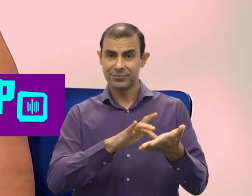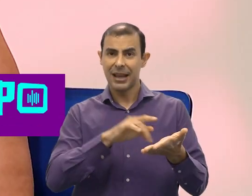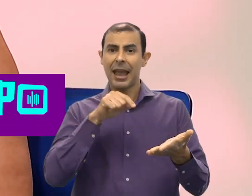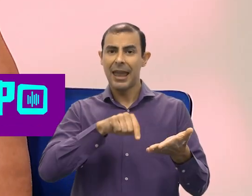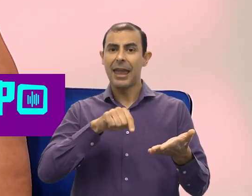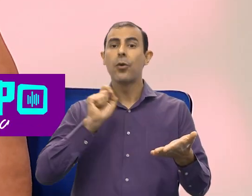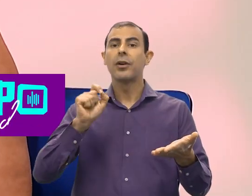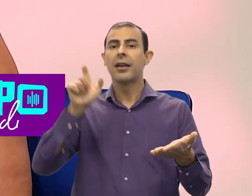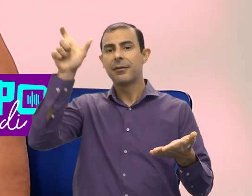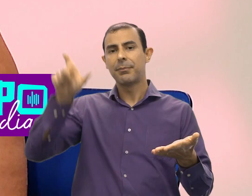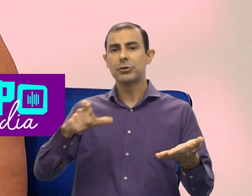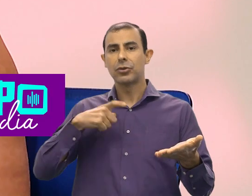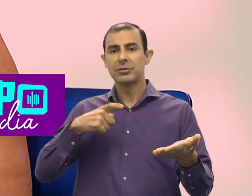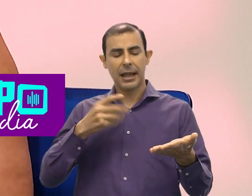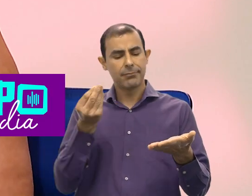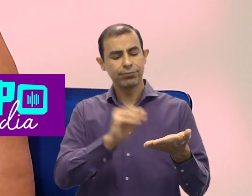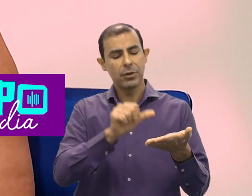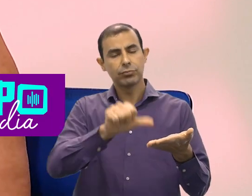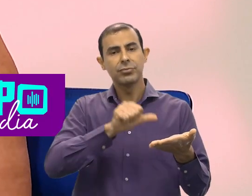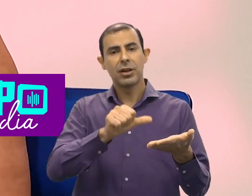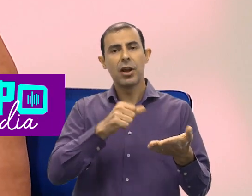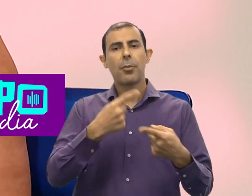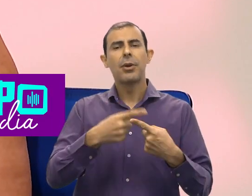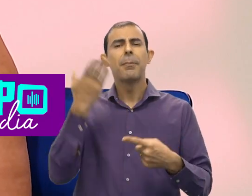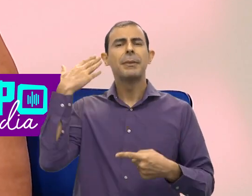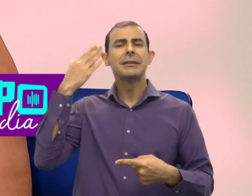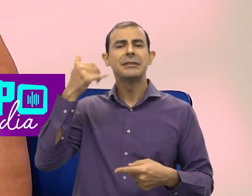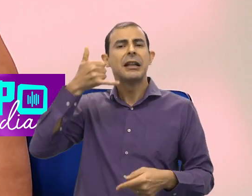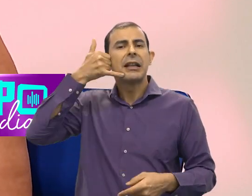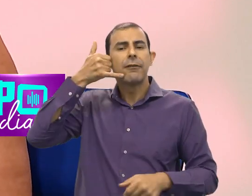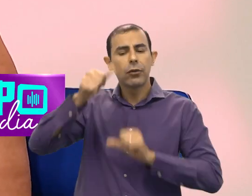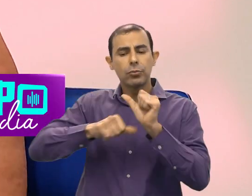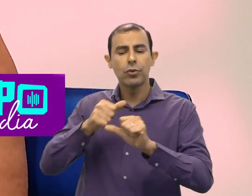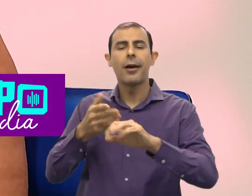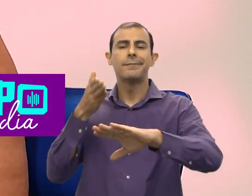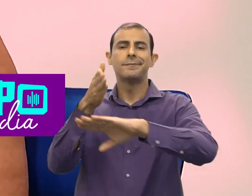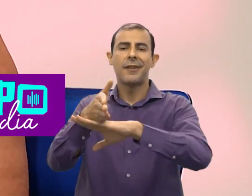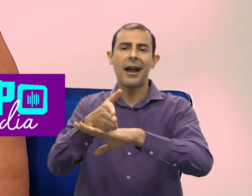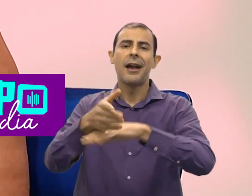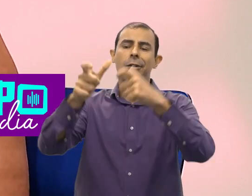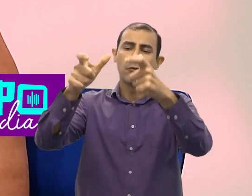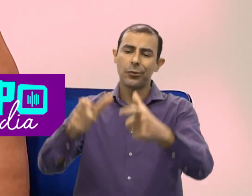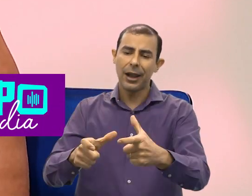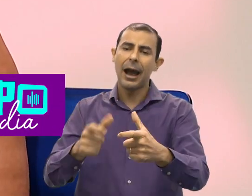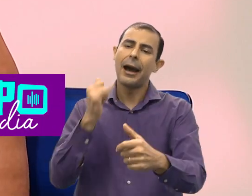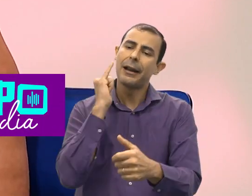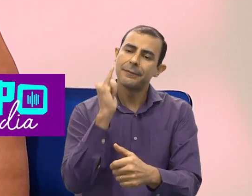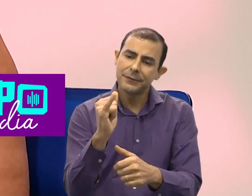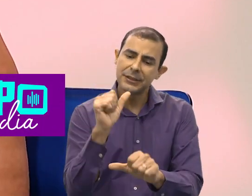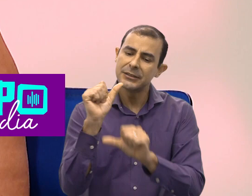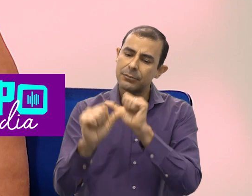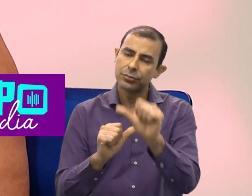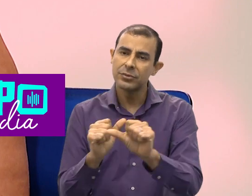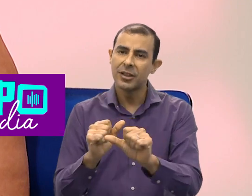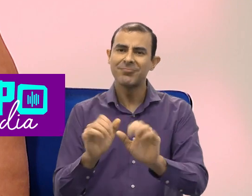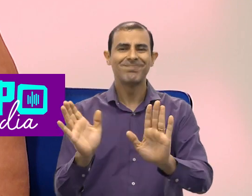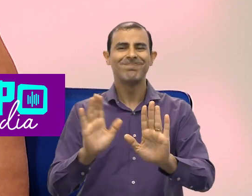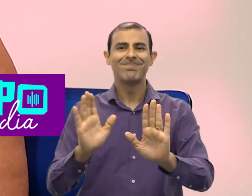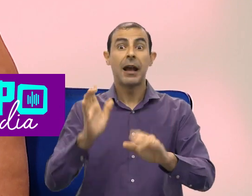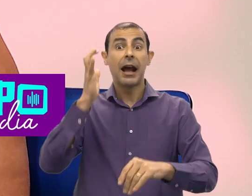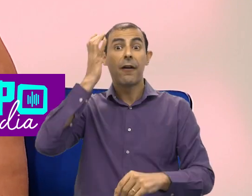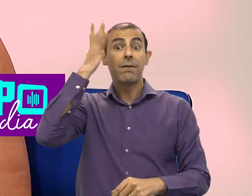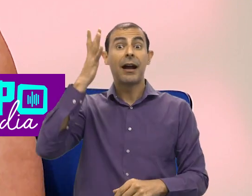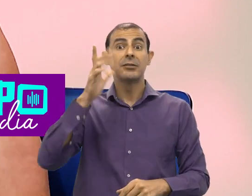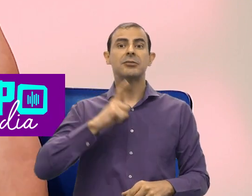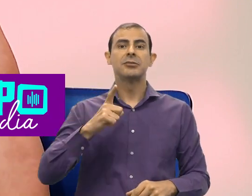a atualização. Porque as pessoas antes precisavam ir ao Hemocentro. Hoje, além da ferramenta do aplicativo,